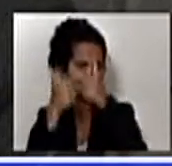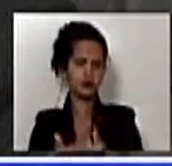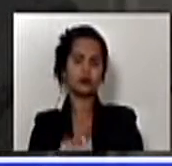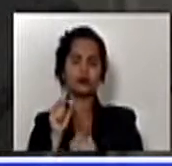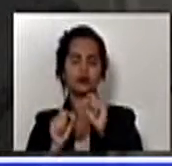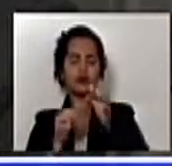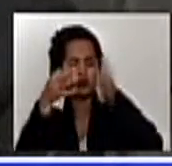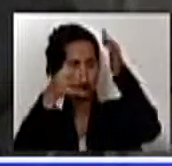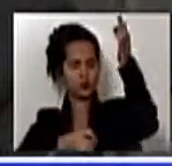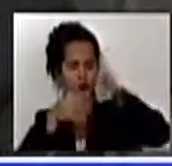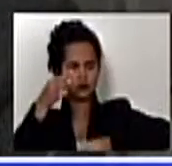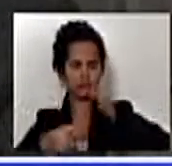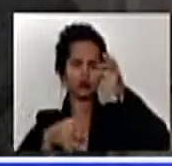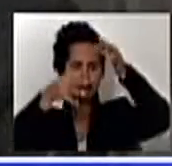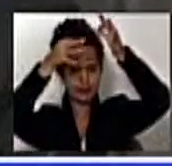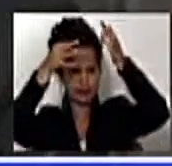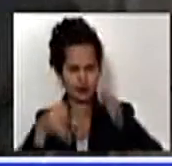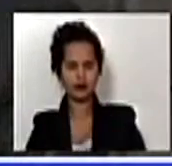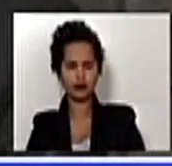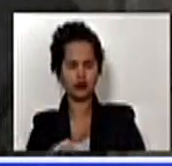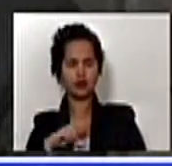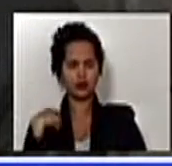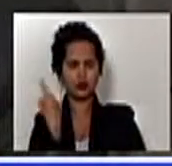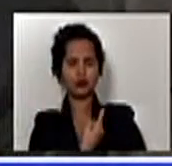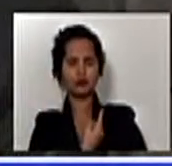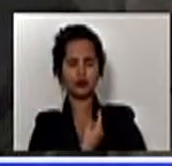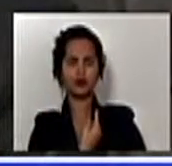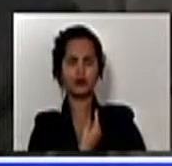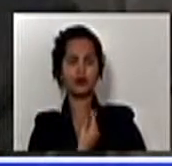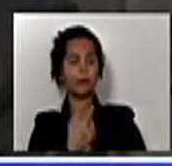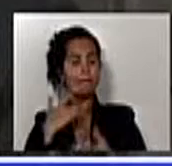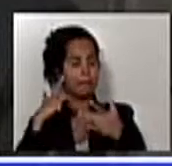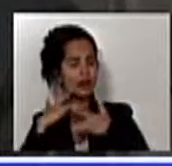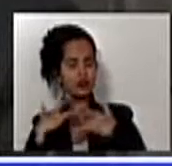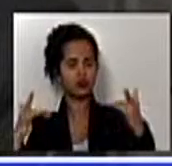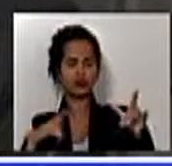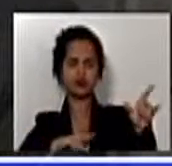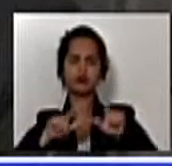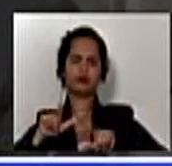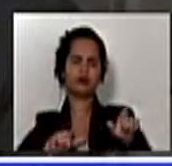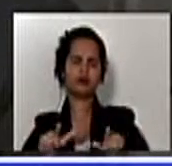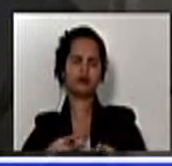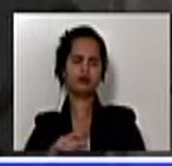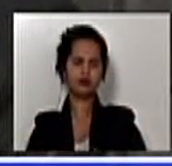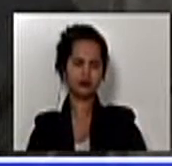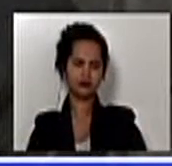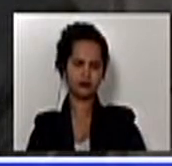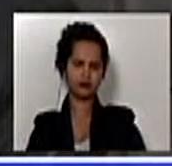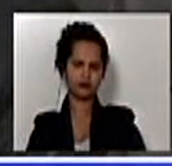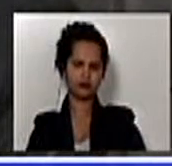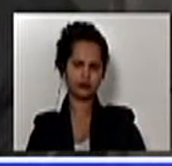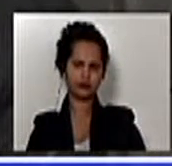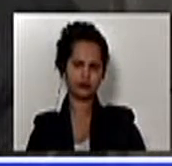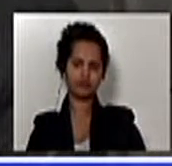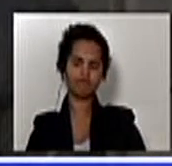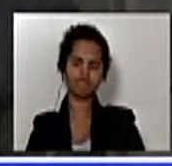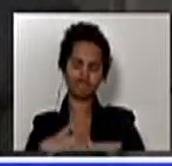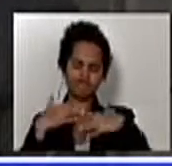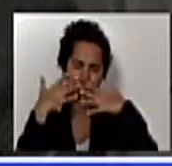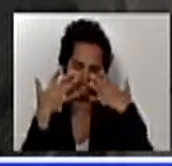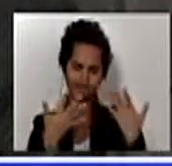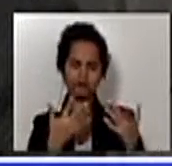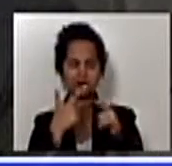fazer justiça, nós agimos com paixão e, apesar de todas